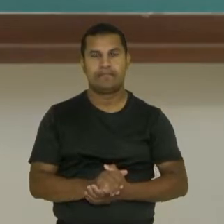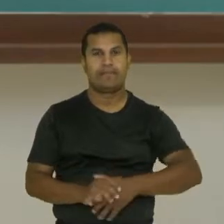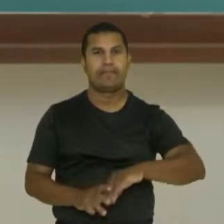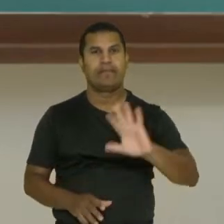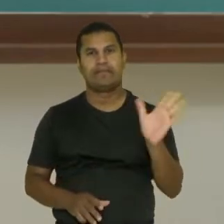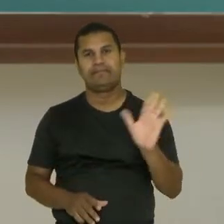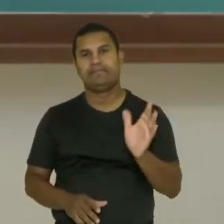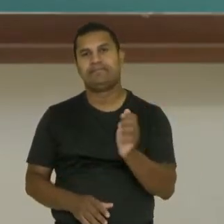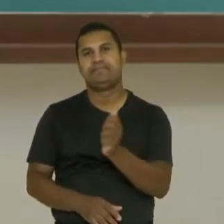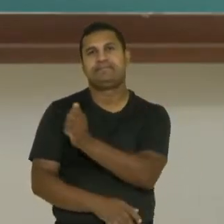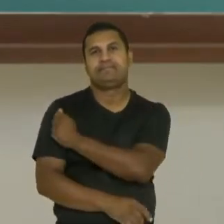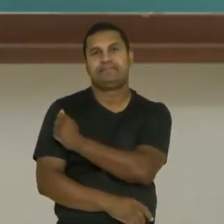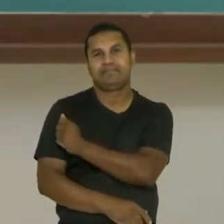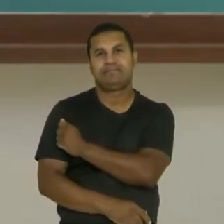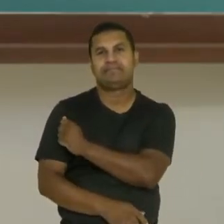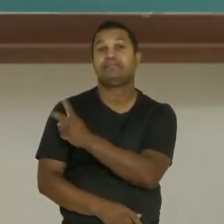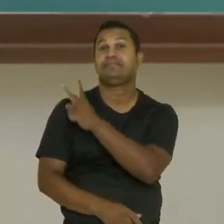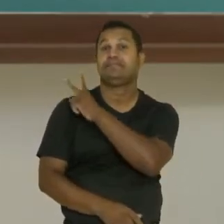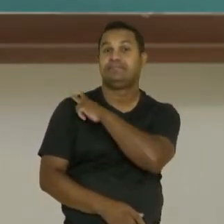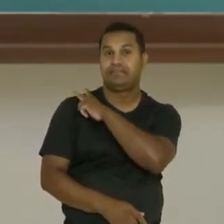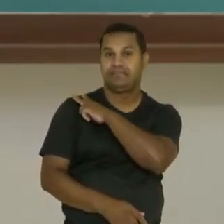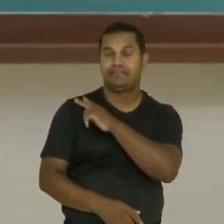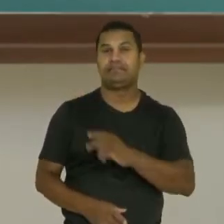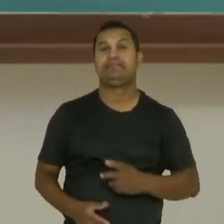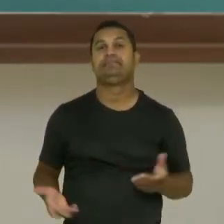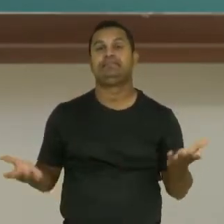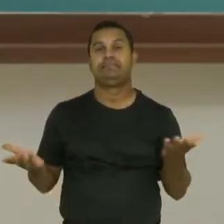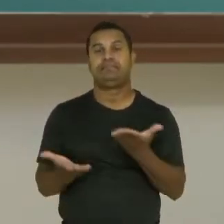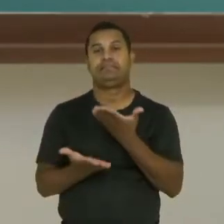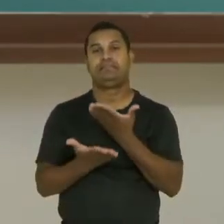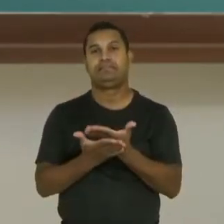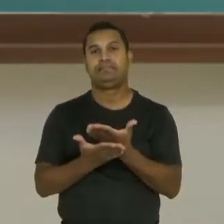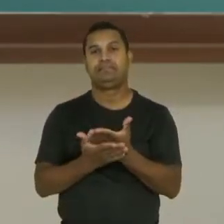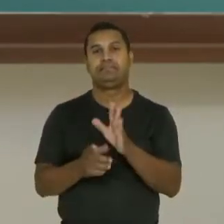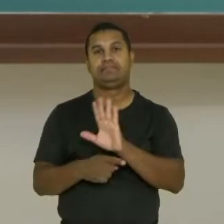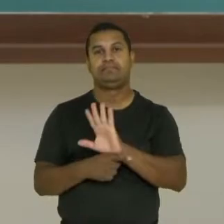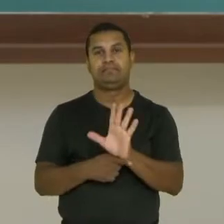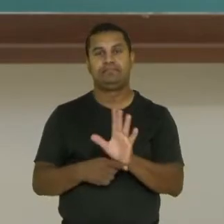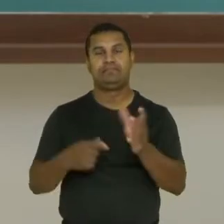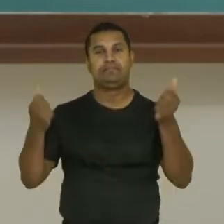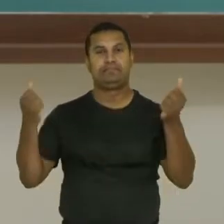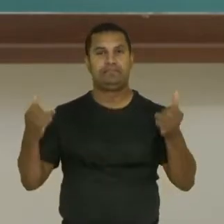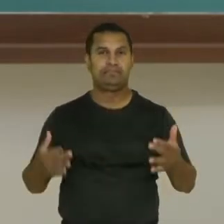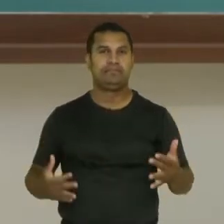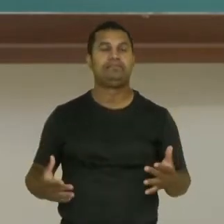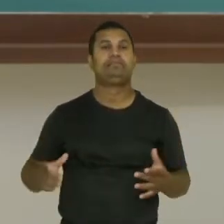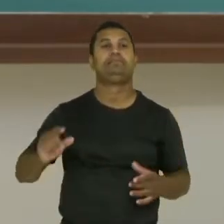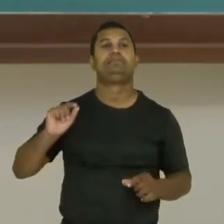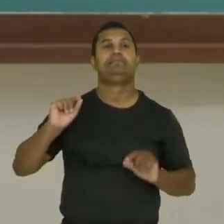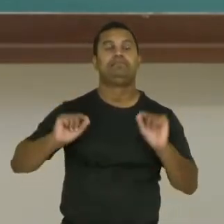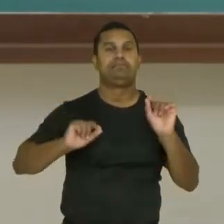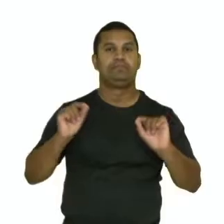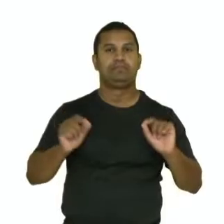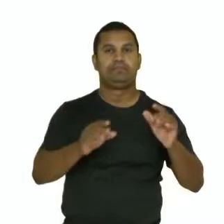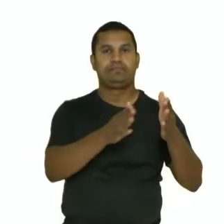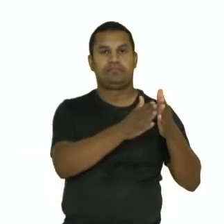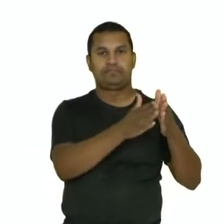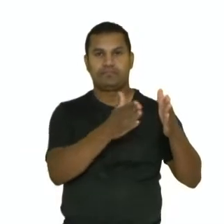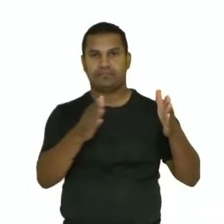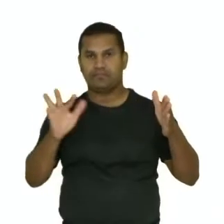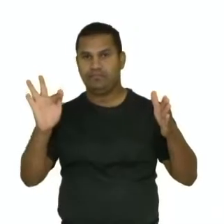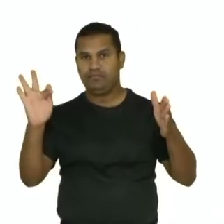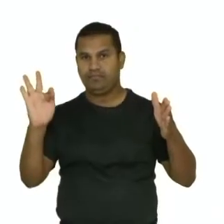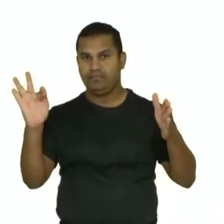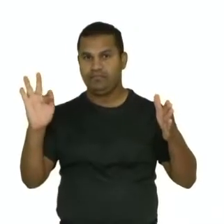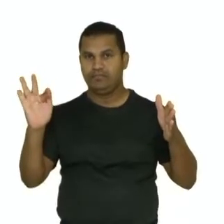Olá, estudantes da segunda série. Nesse vídeo vamos falar sobre função cosseno com parâmetros. Acompanhe comigo. A função